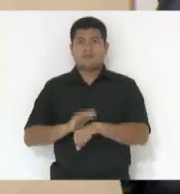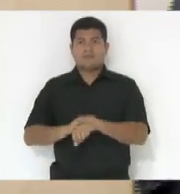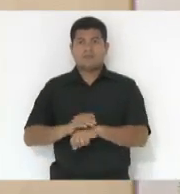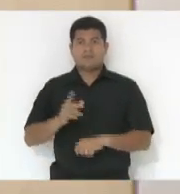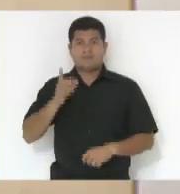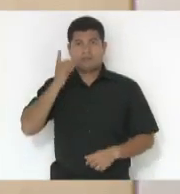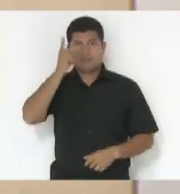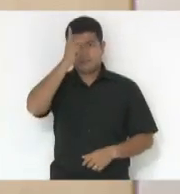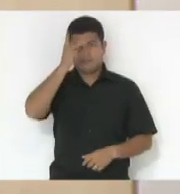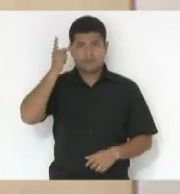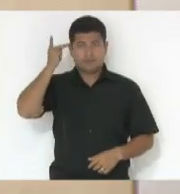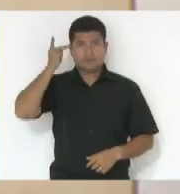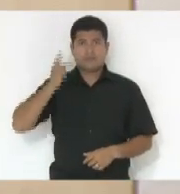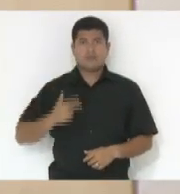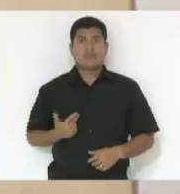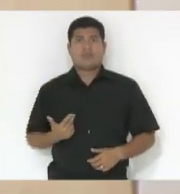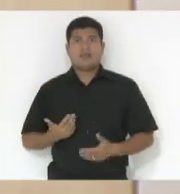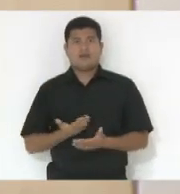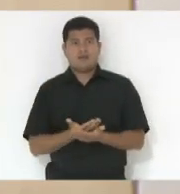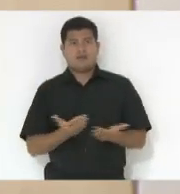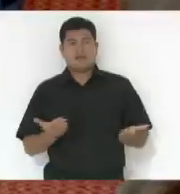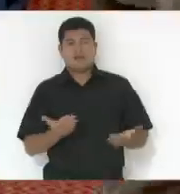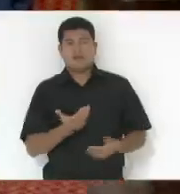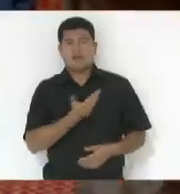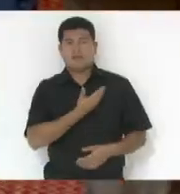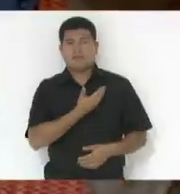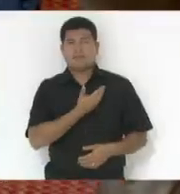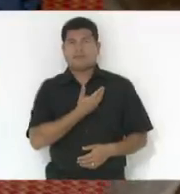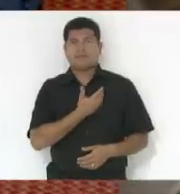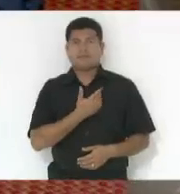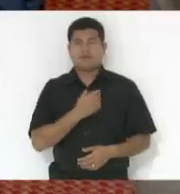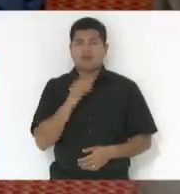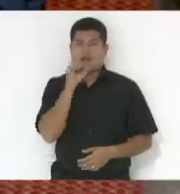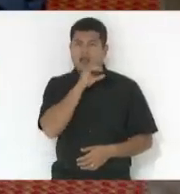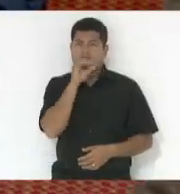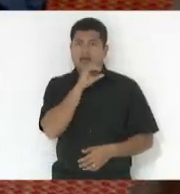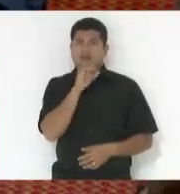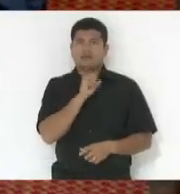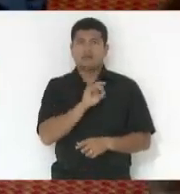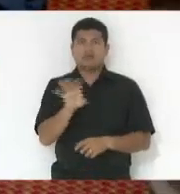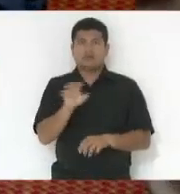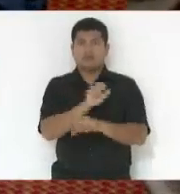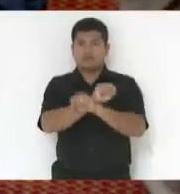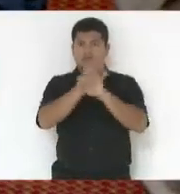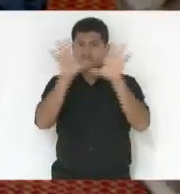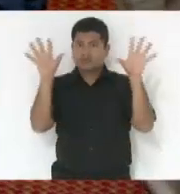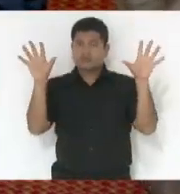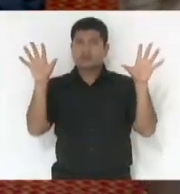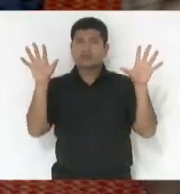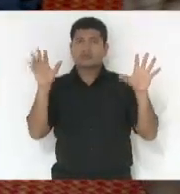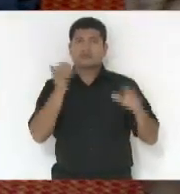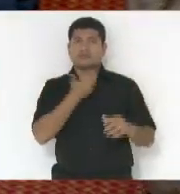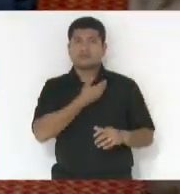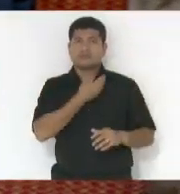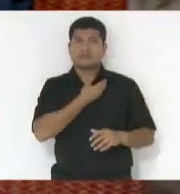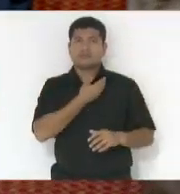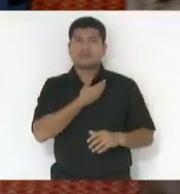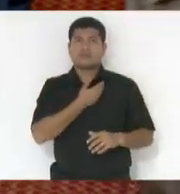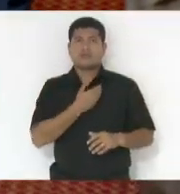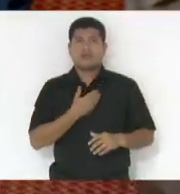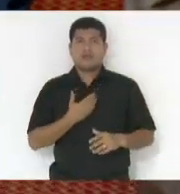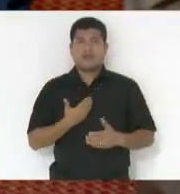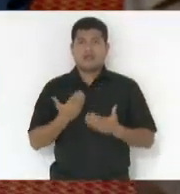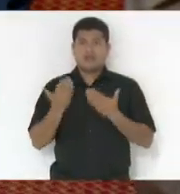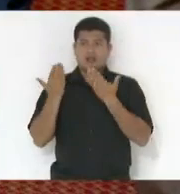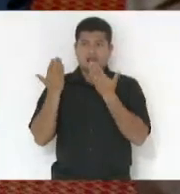Paulinha. Senhor presidente, senhores colegas, eu quero rapidamente só esclarecer aos colegas que esta informação foi dita em